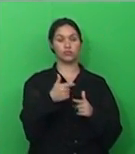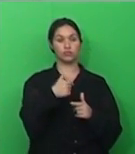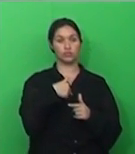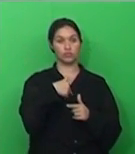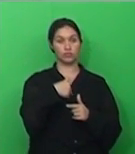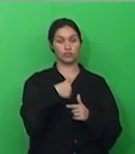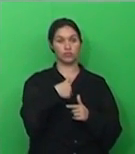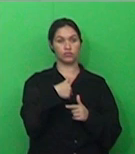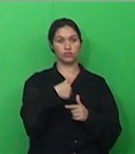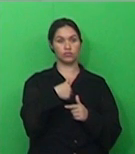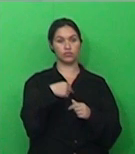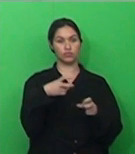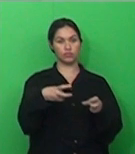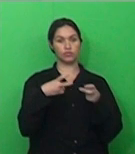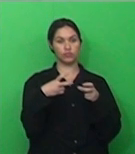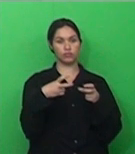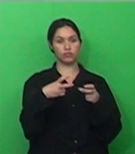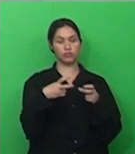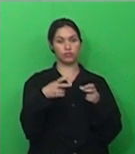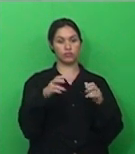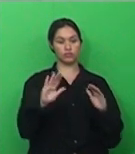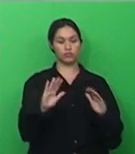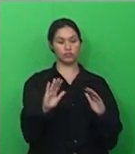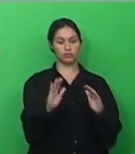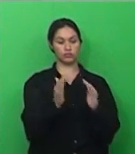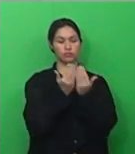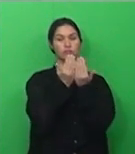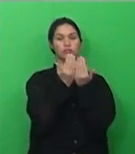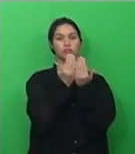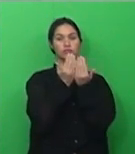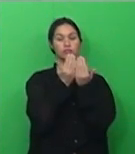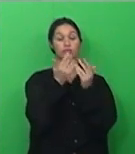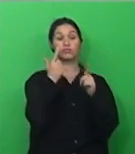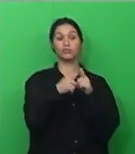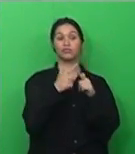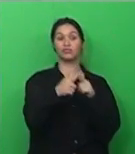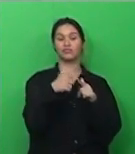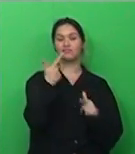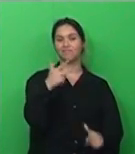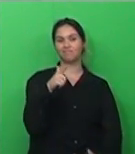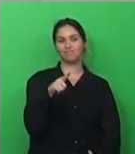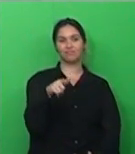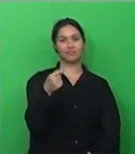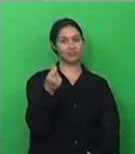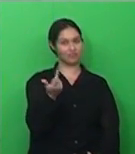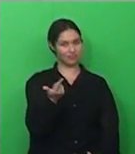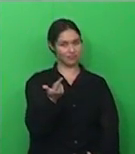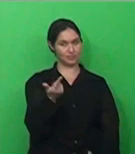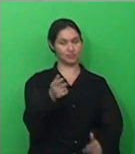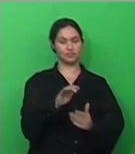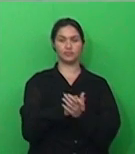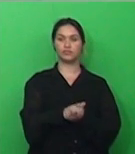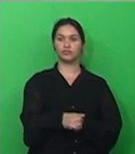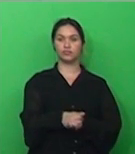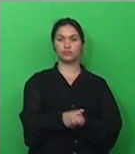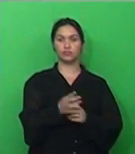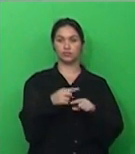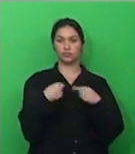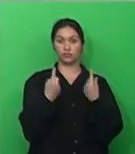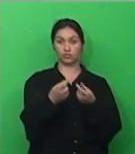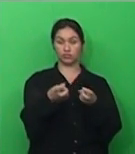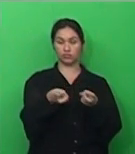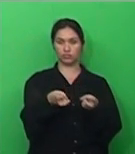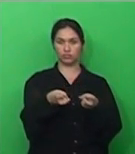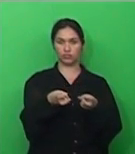portas por conta do repasse, que era ínfimo, para aquele local. E a gente vem